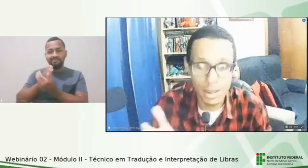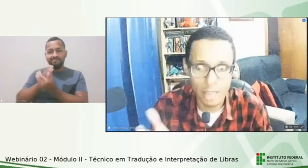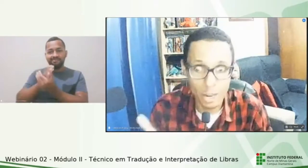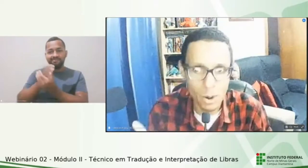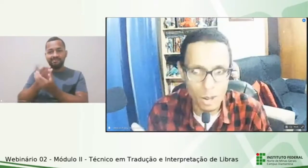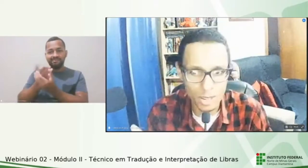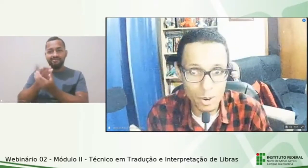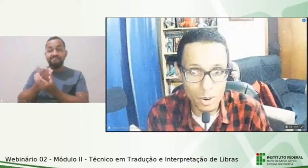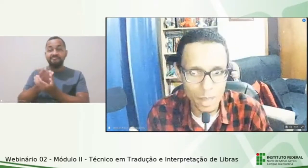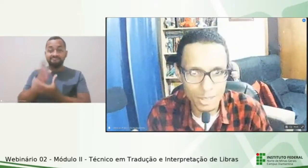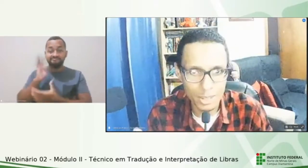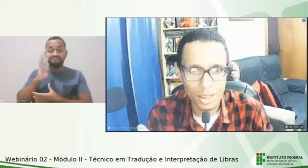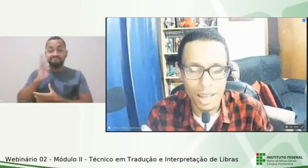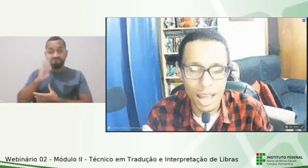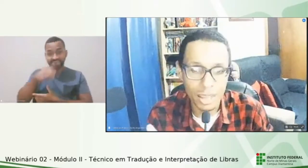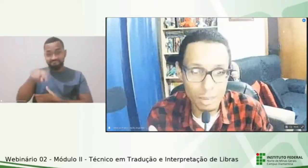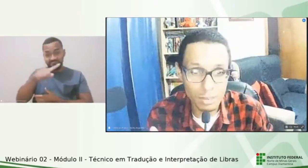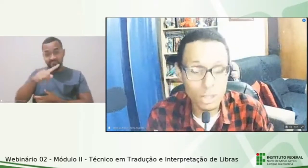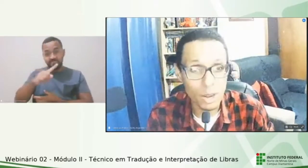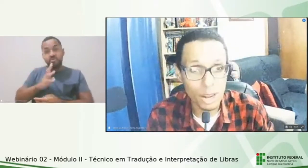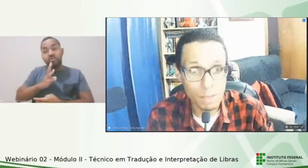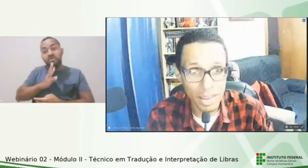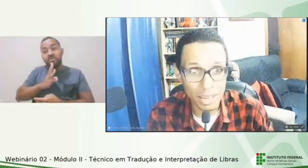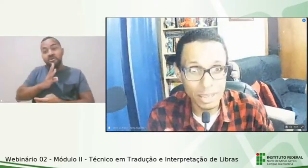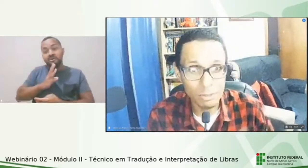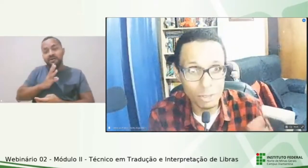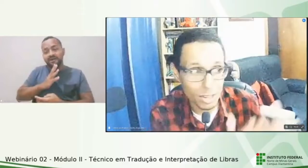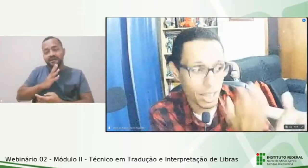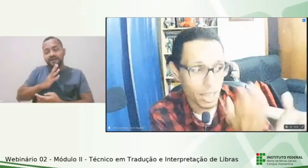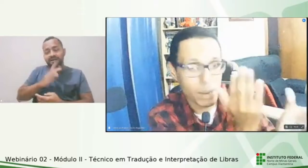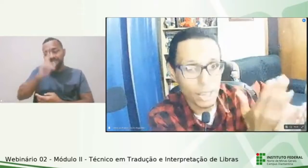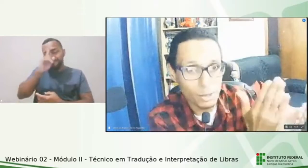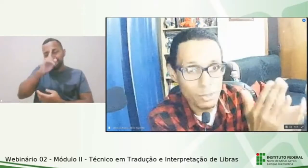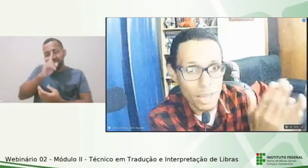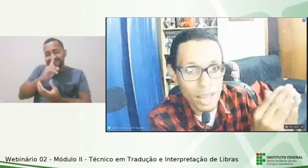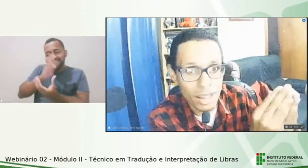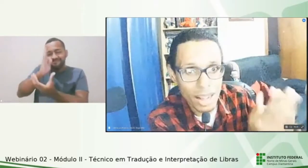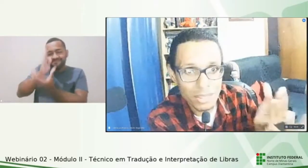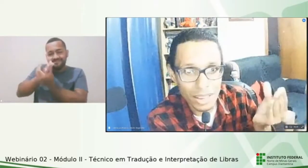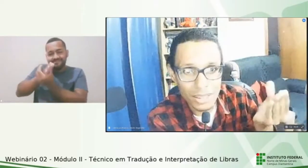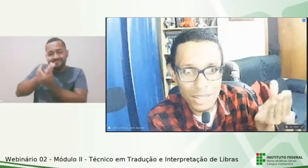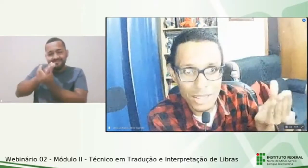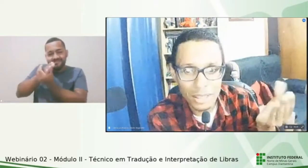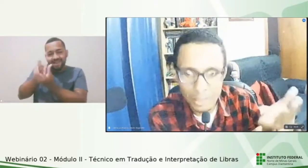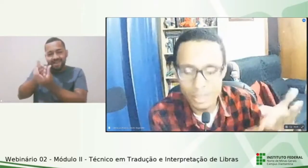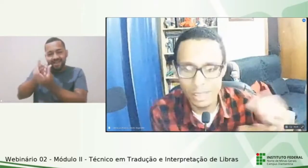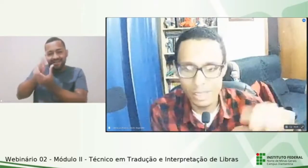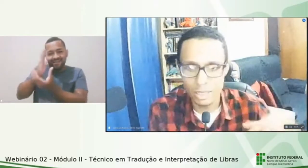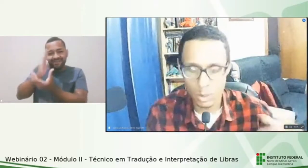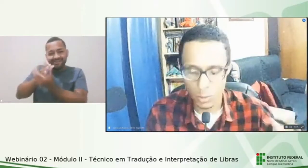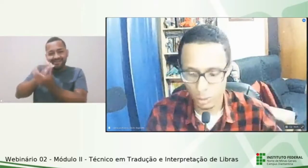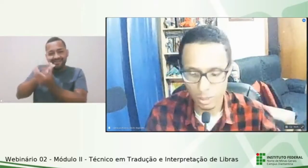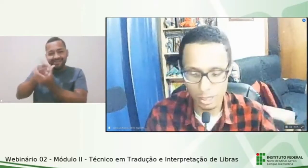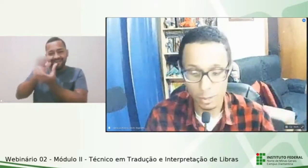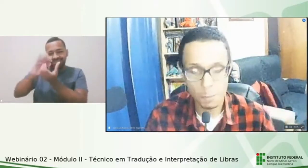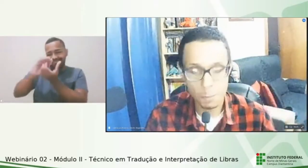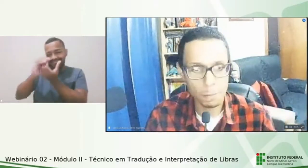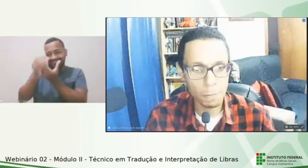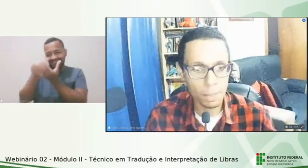Para quem gosta e conhece, aquela mandioca amarelinha, você quebra aqui no meio e a casca ela sai, né? Tranquilo